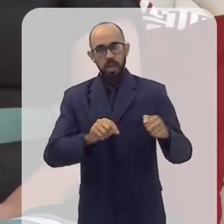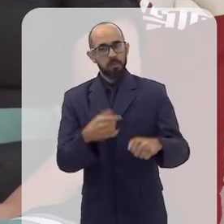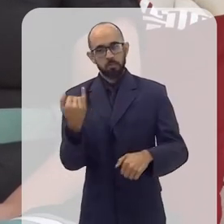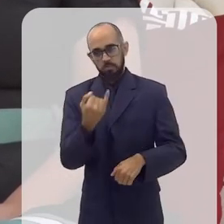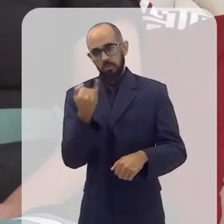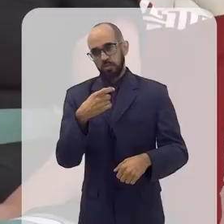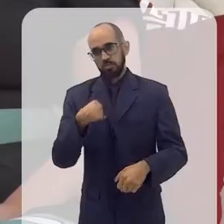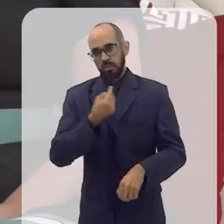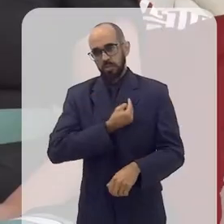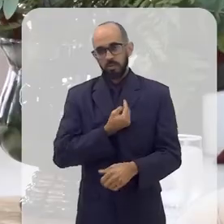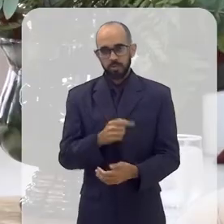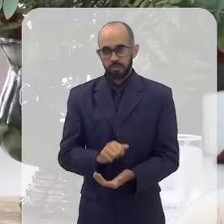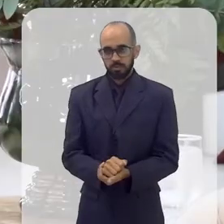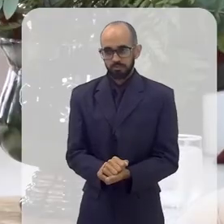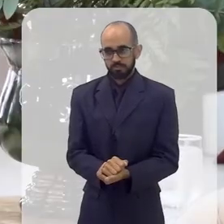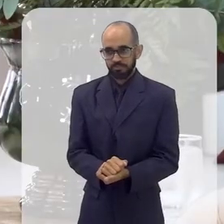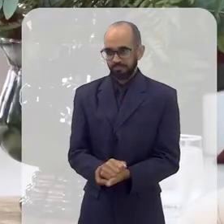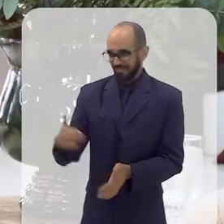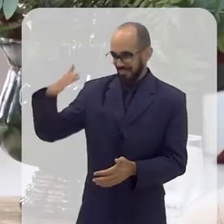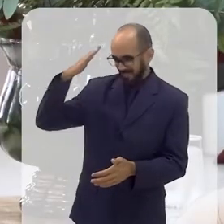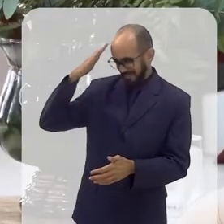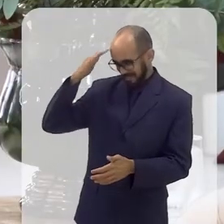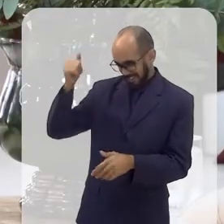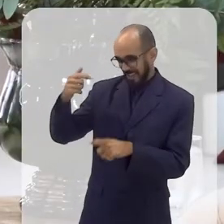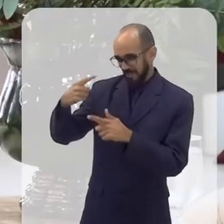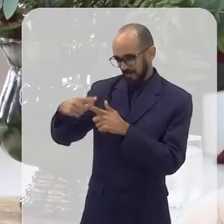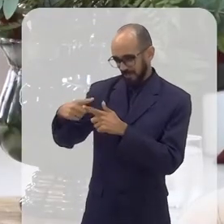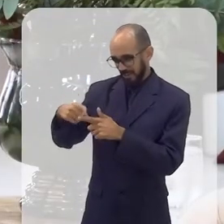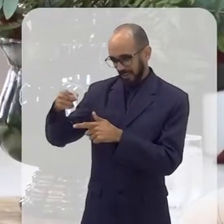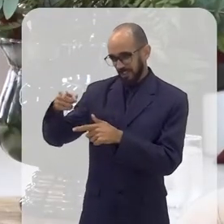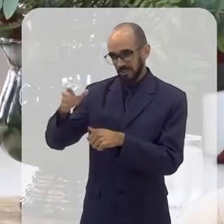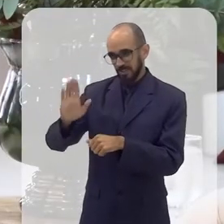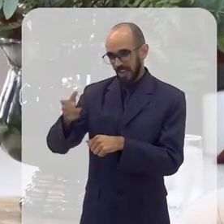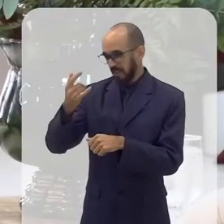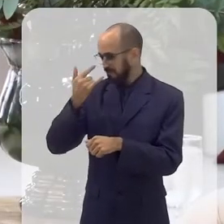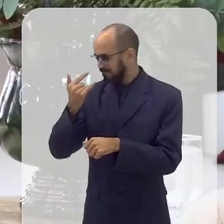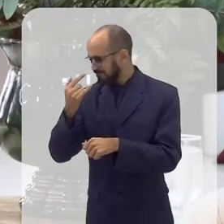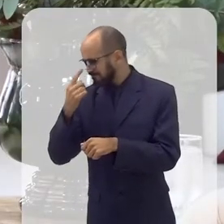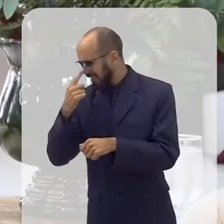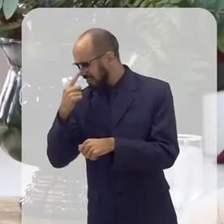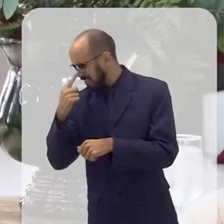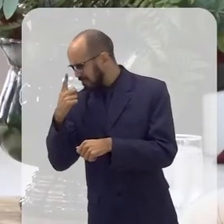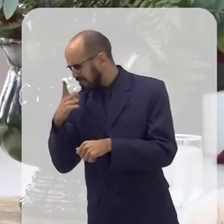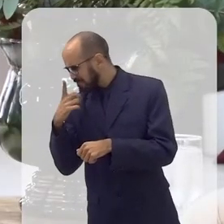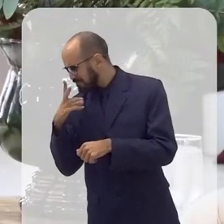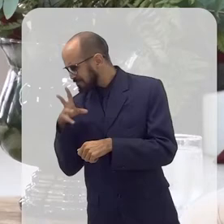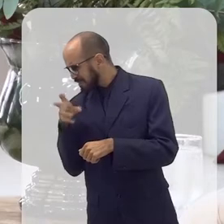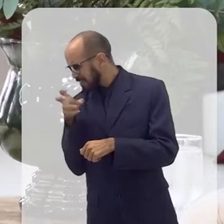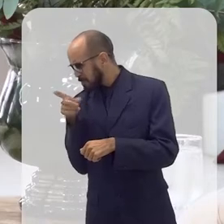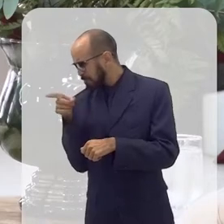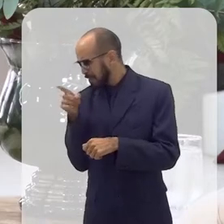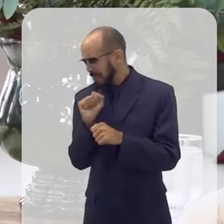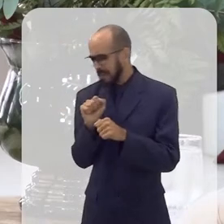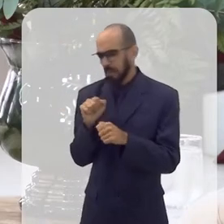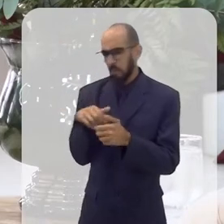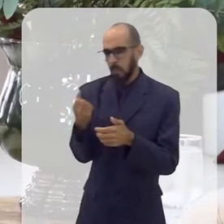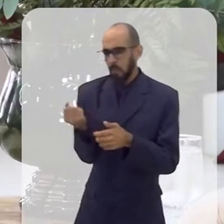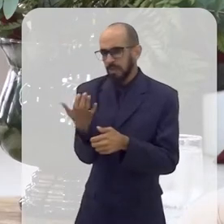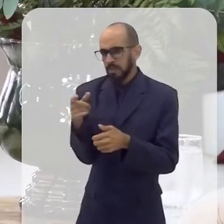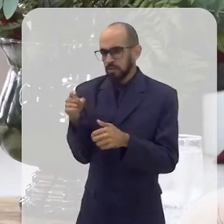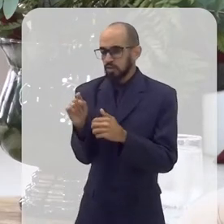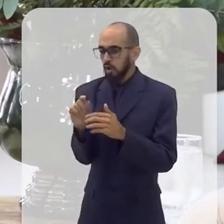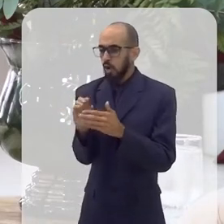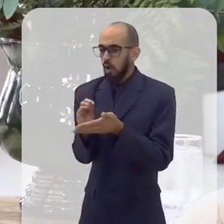para nós é muito importante. É, eu sei, porque já fiz muito chamada a atenção sobre quando a